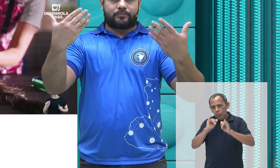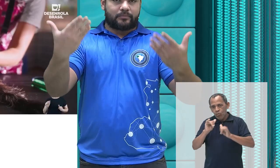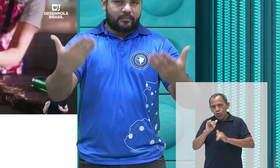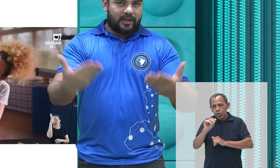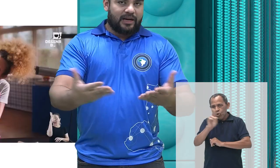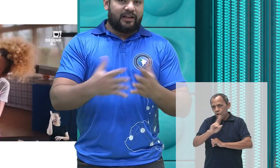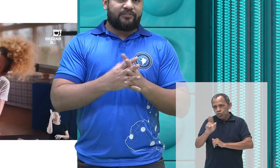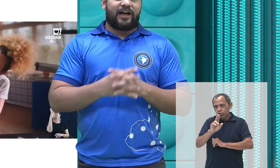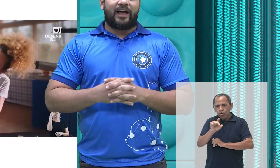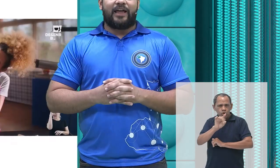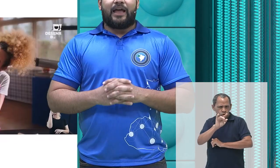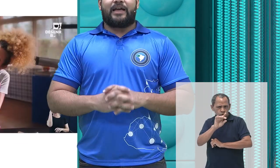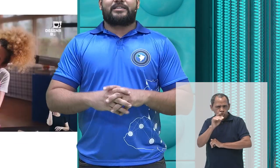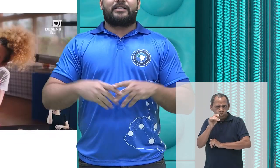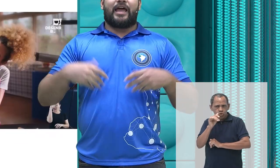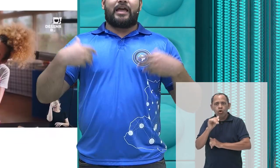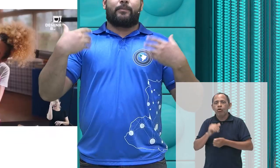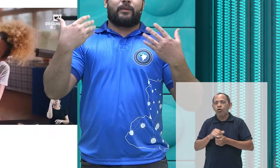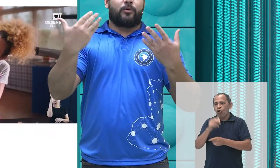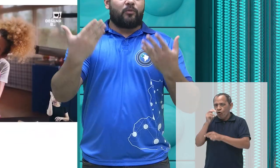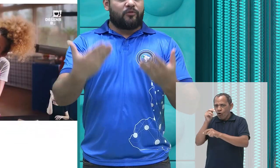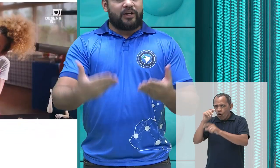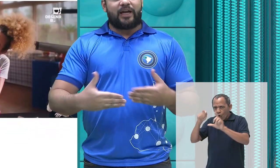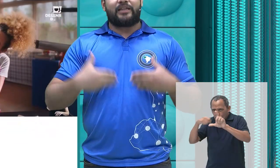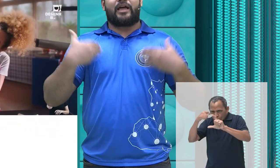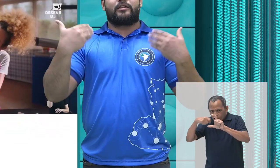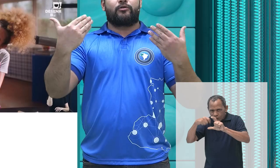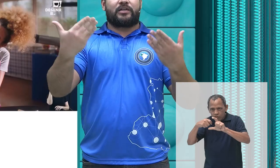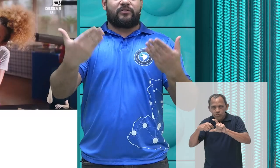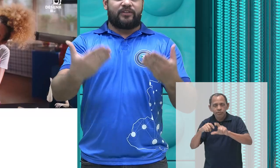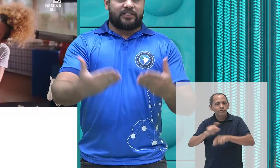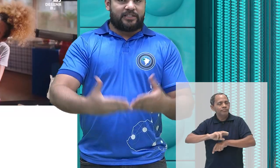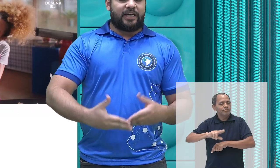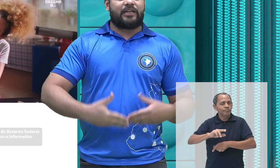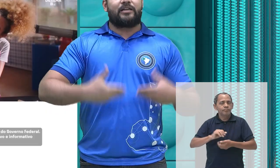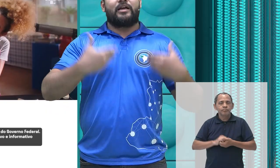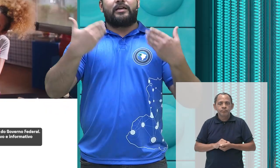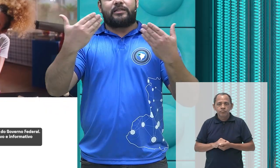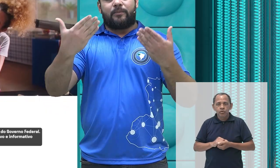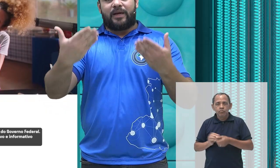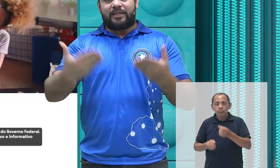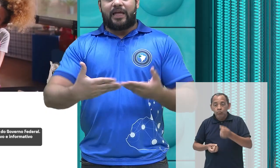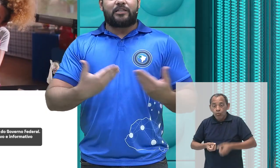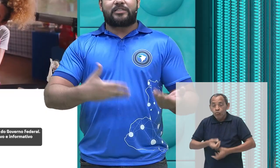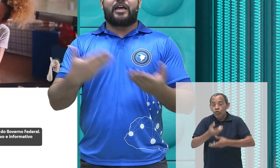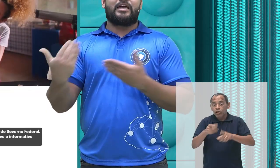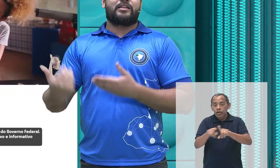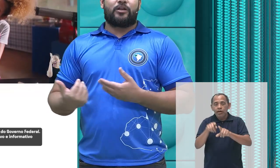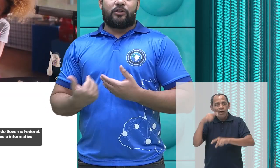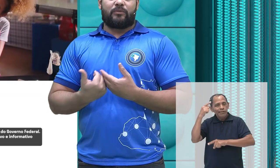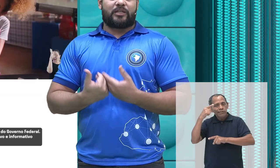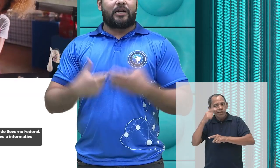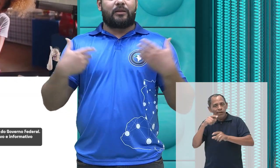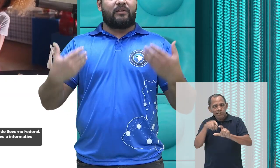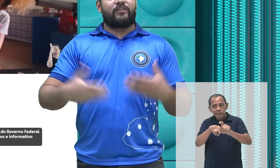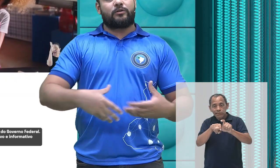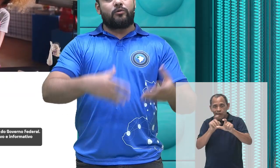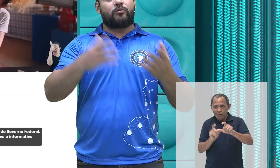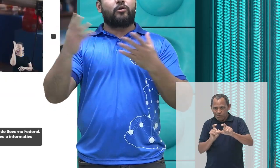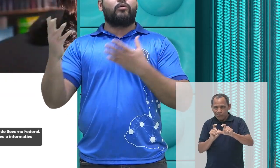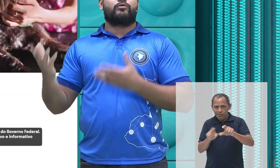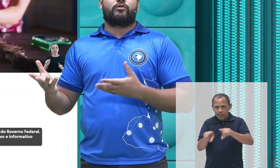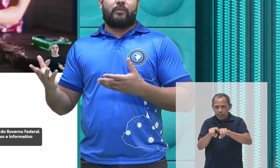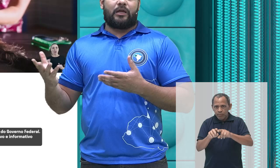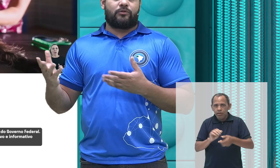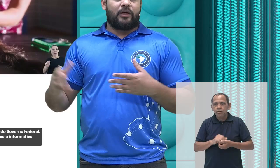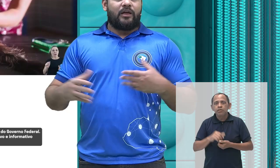para levar essa ideia, para promover a ideia da educação financeira e também a ideia de sair das dívidas. Ela também fez uso